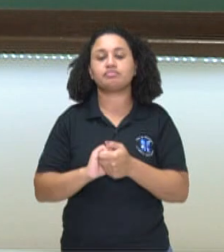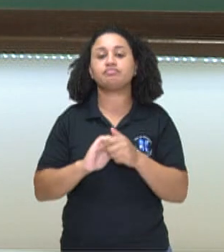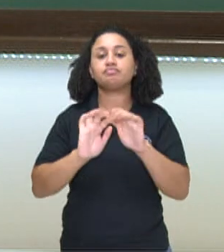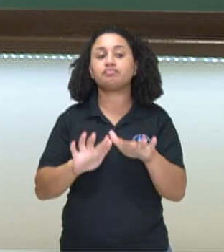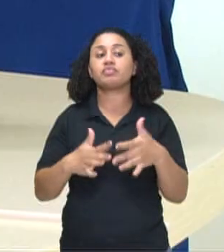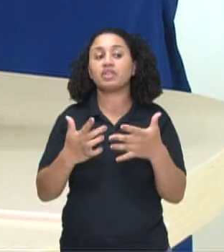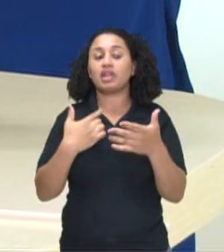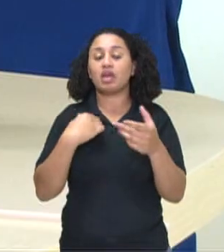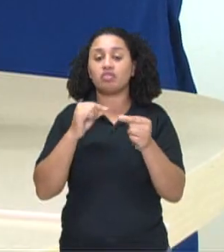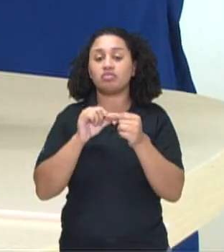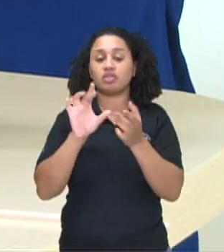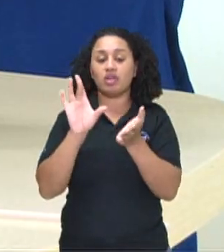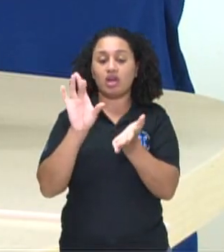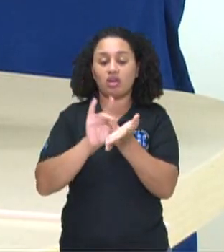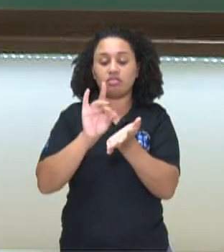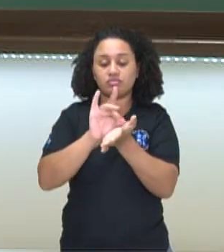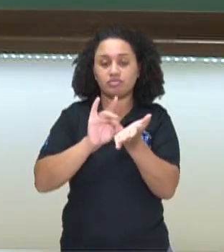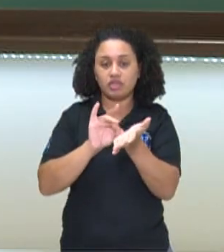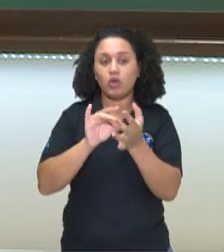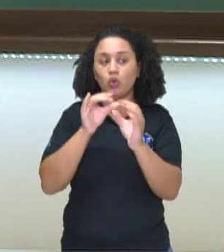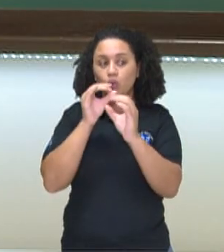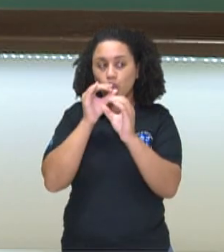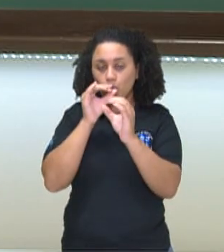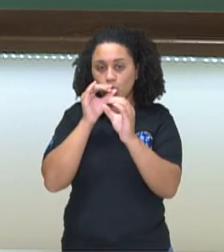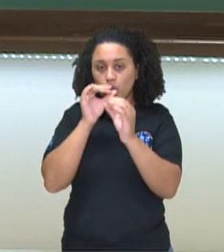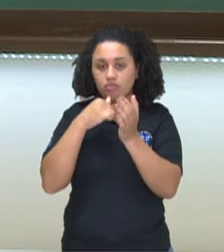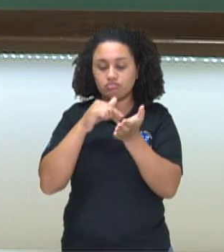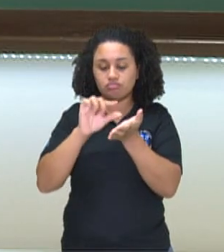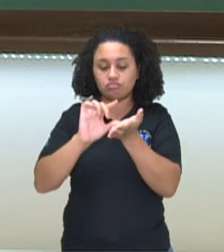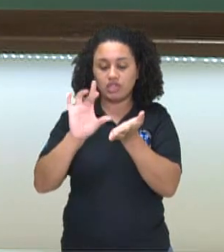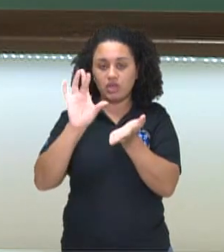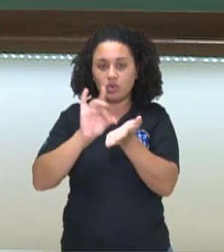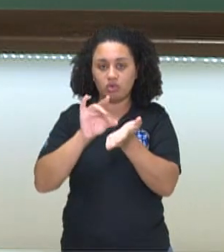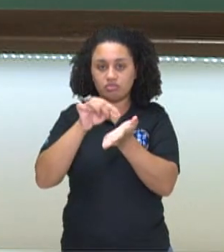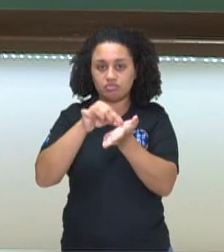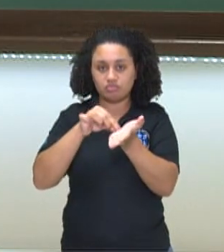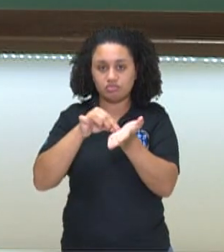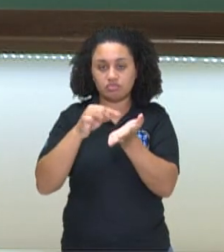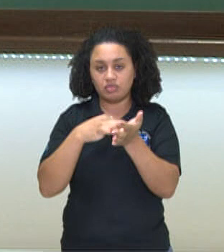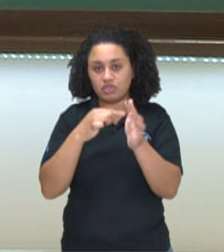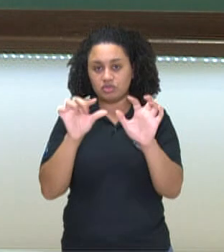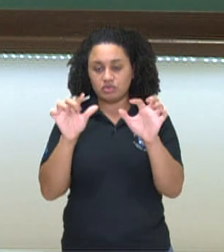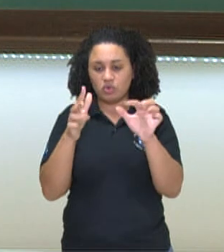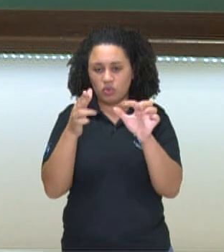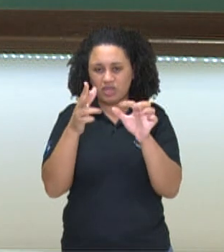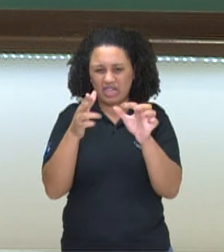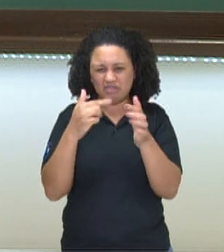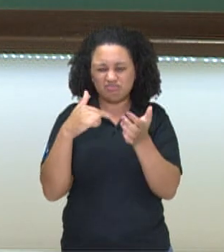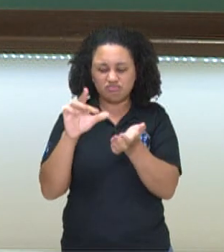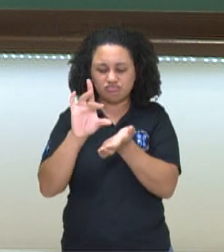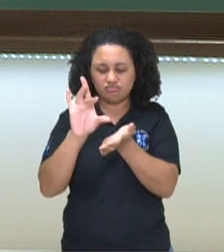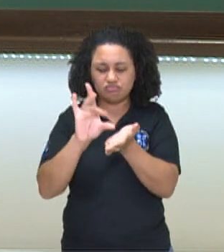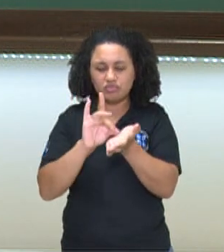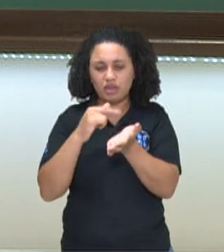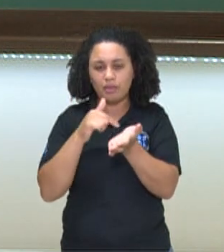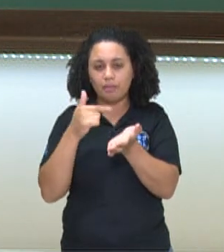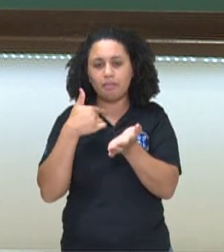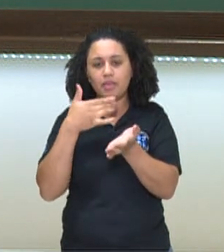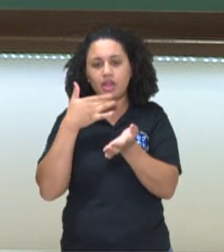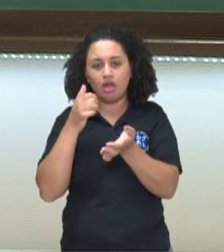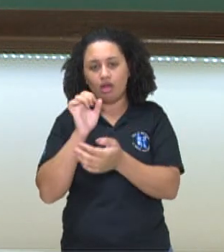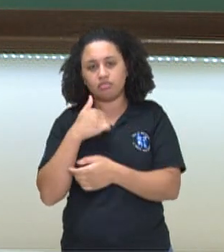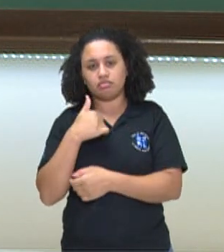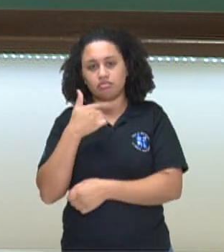só, aqui eu colei o canudinho, peguei o canudinho, um dos canudinhos e colei aqui, reduzi o tamanho dele, deixei menor para ficar mais